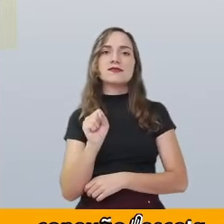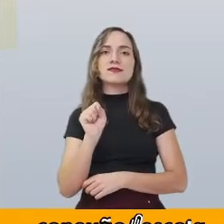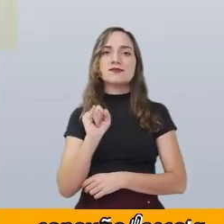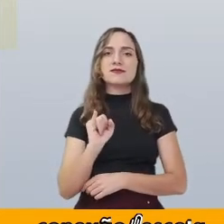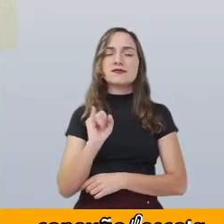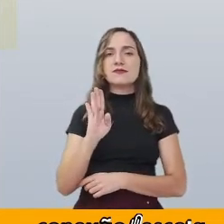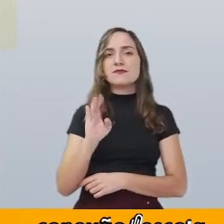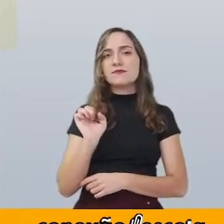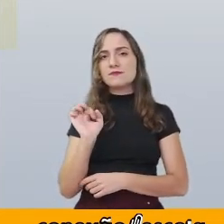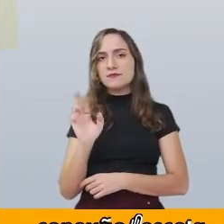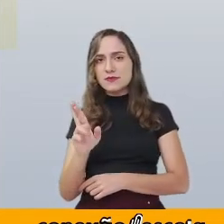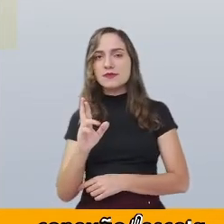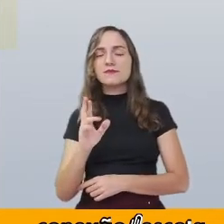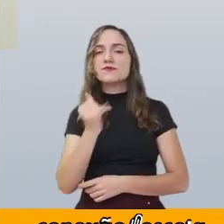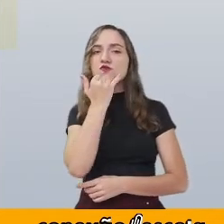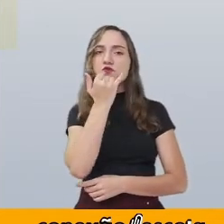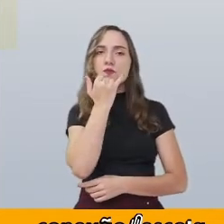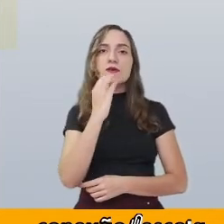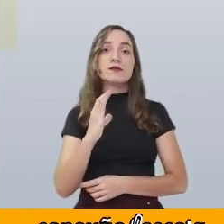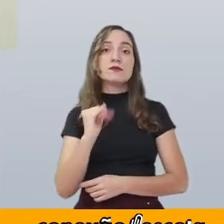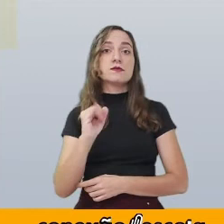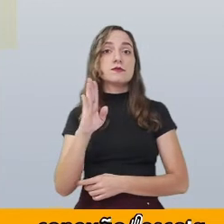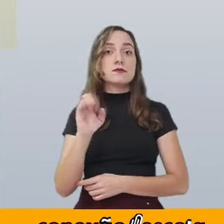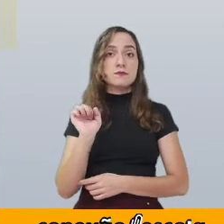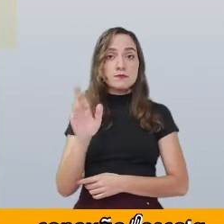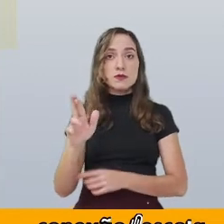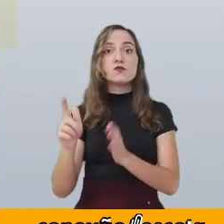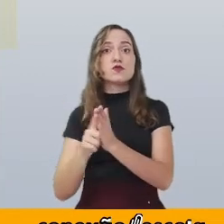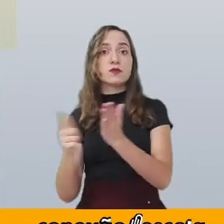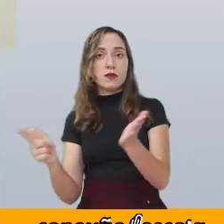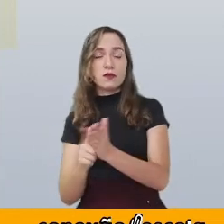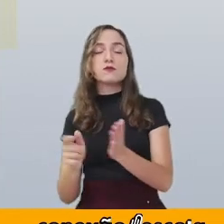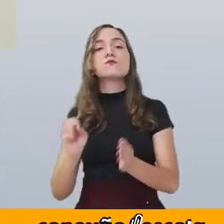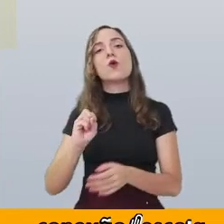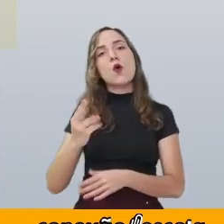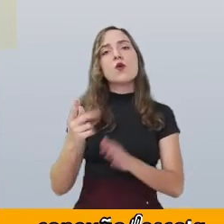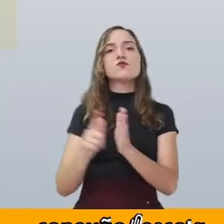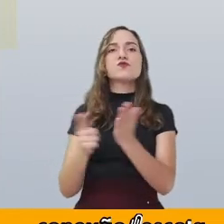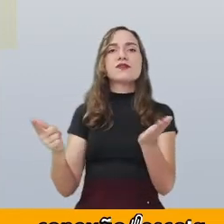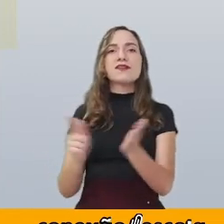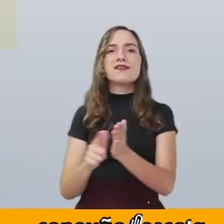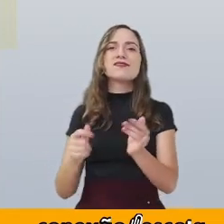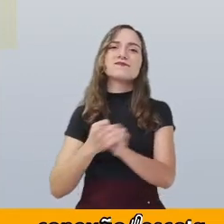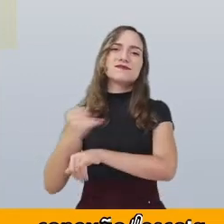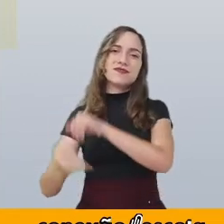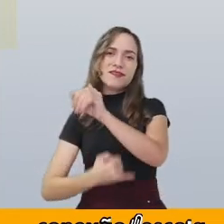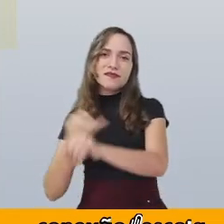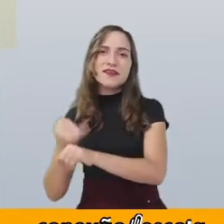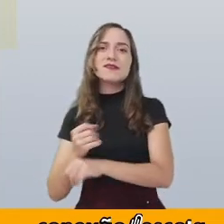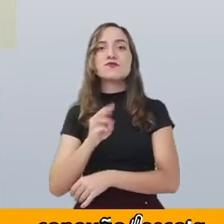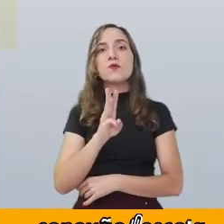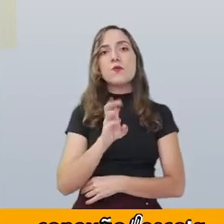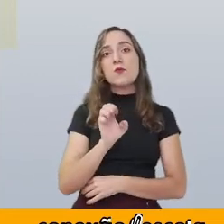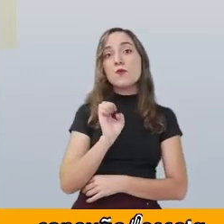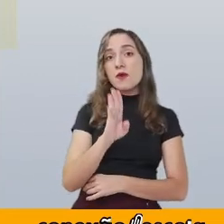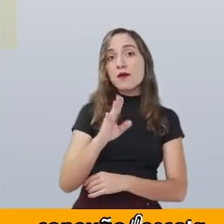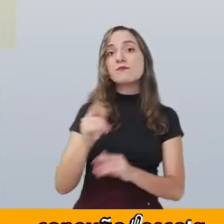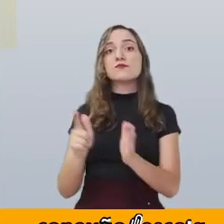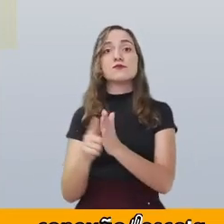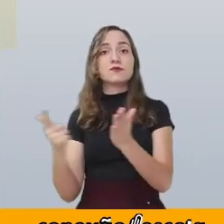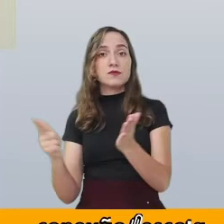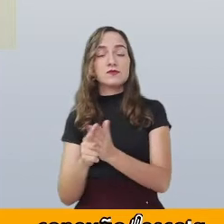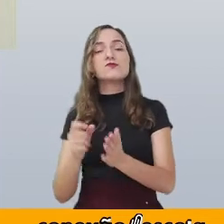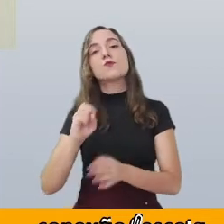cyberjornalismo, jornalismo digital, web jornalismo e